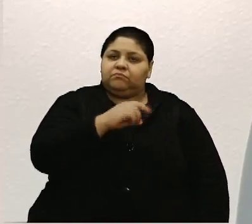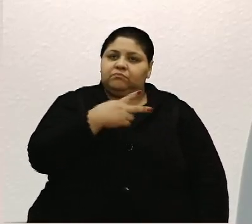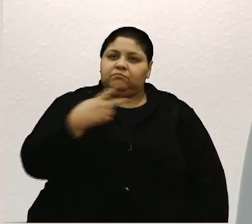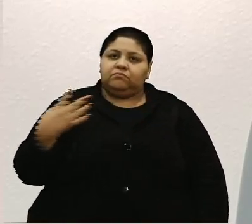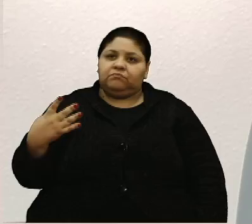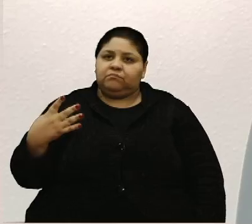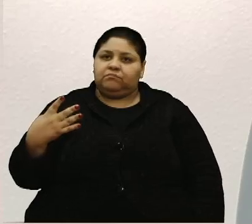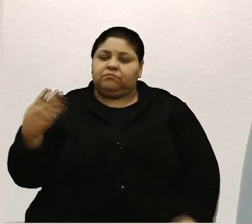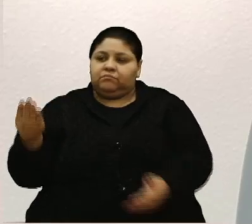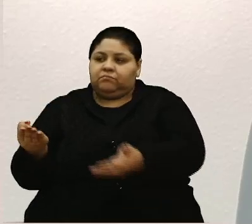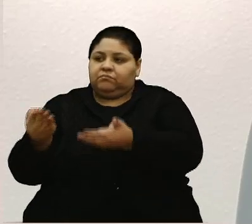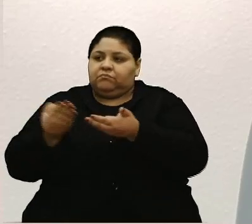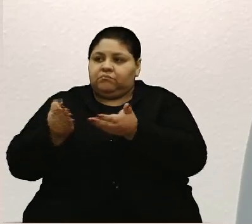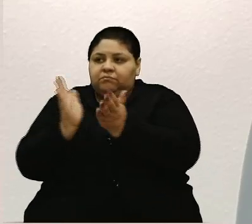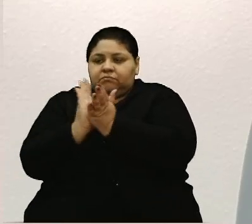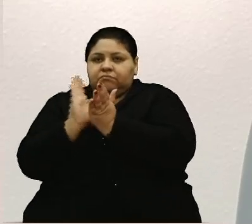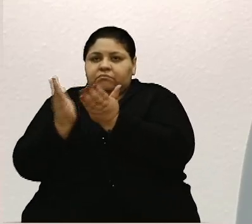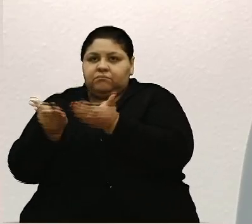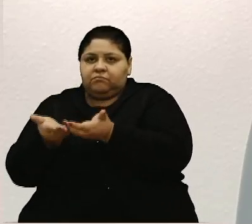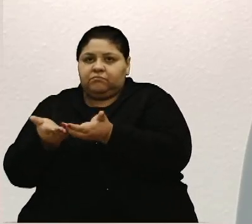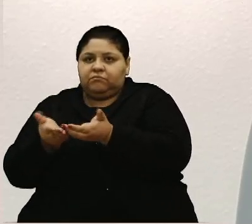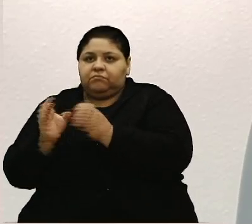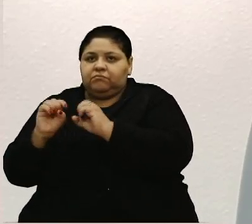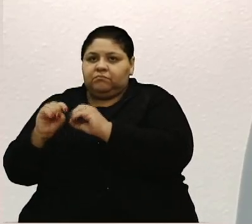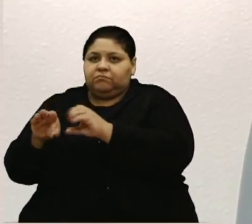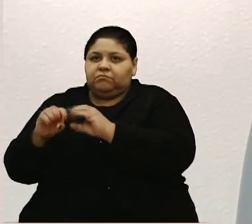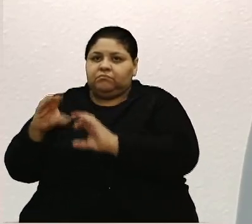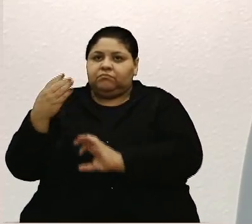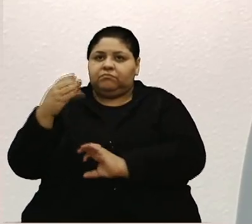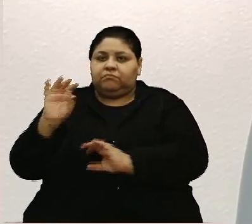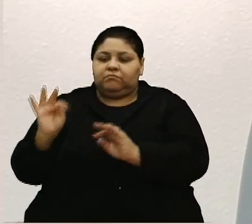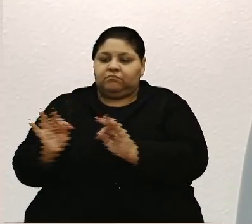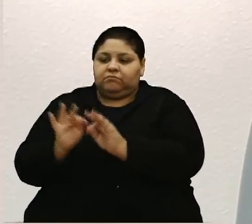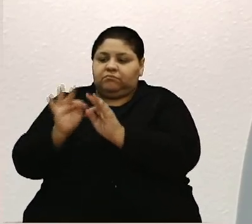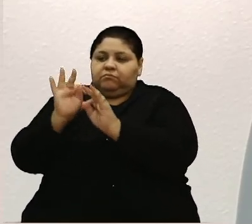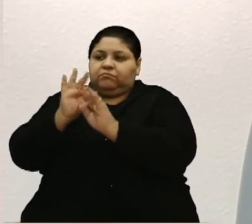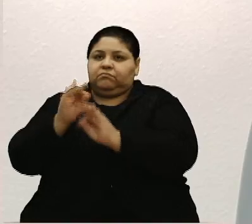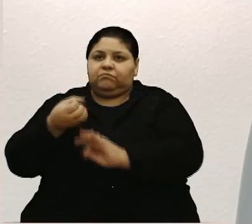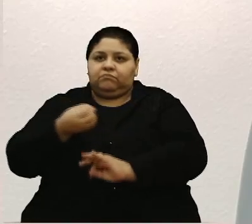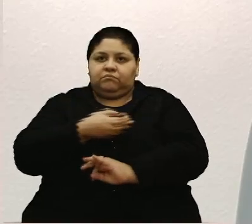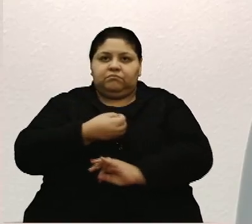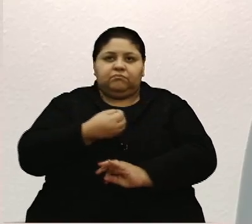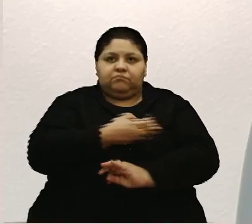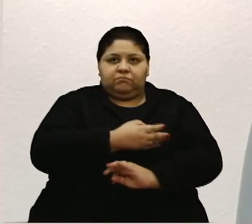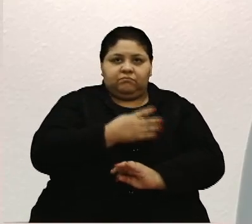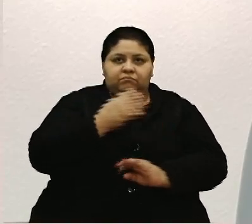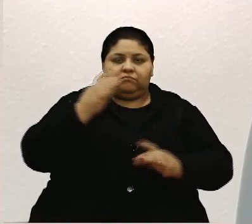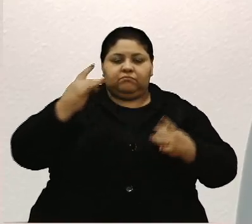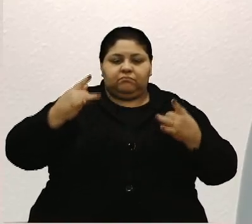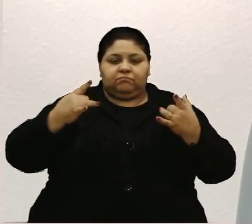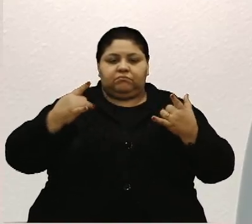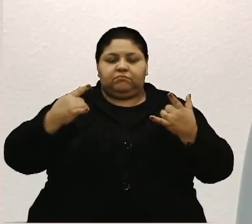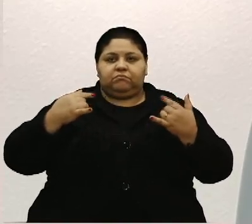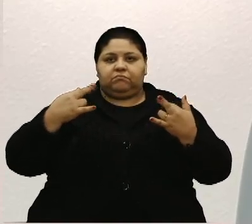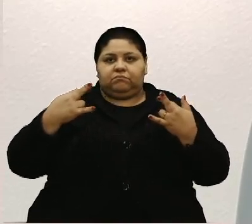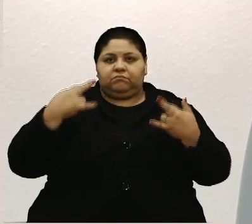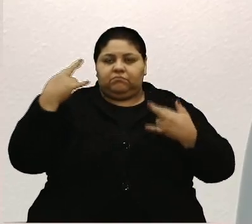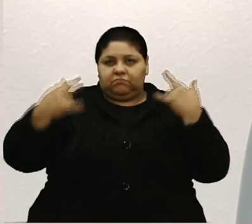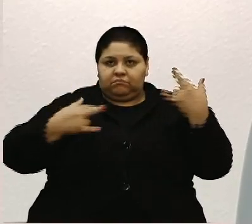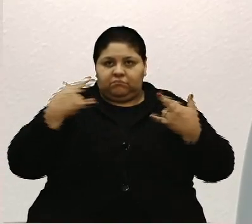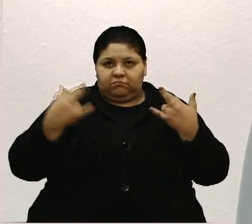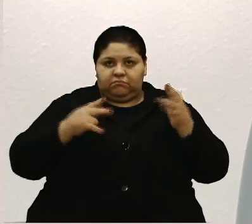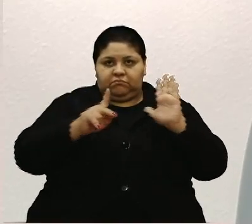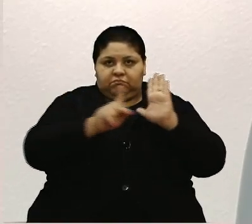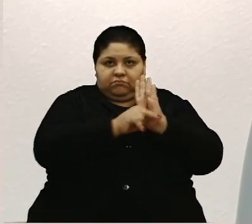62/2024. Recebe esta Comissão de Educação, Ciência, Tecnologia, Inovação, Cultura, Desporto e Lazer o projeto de lei